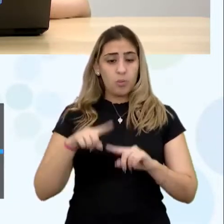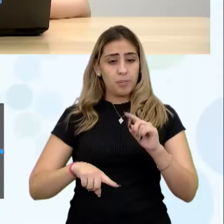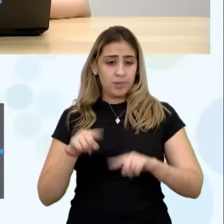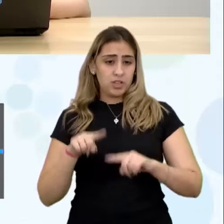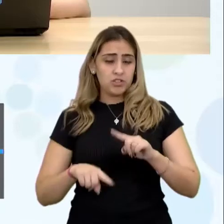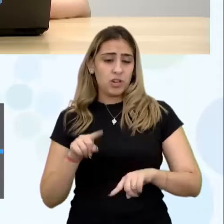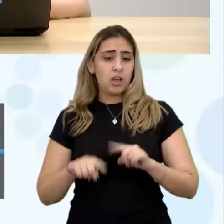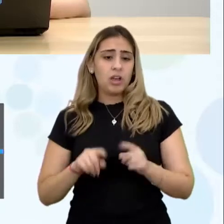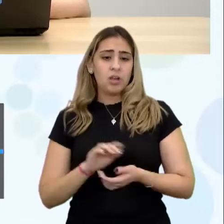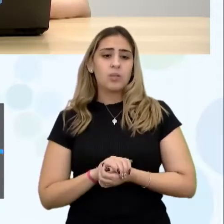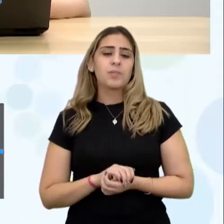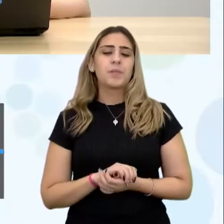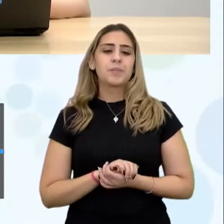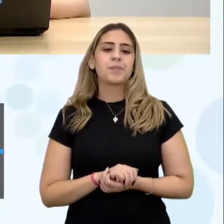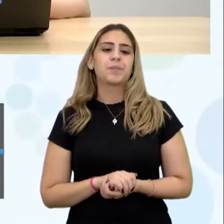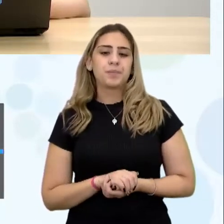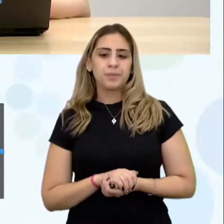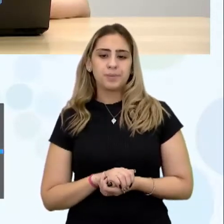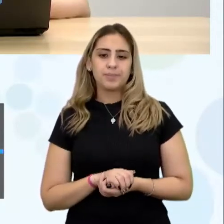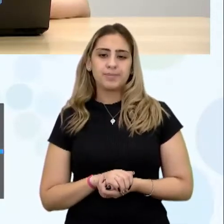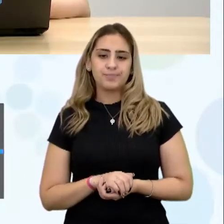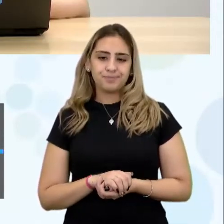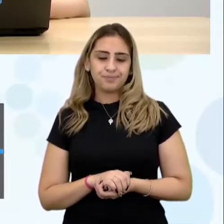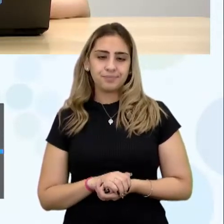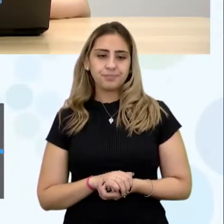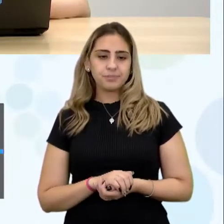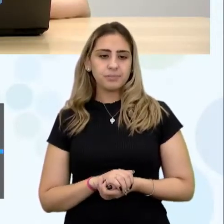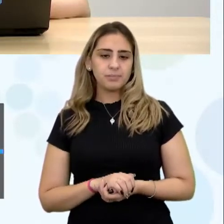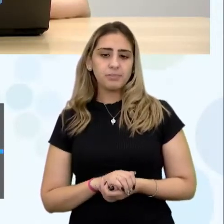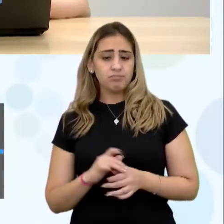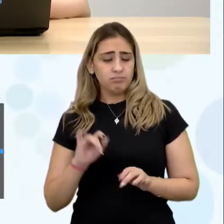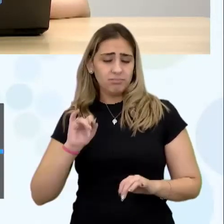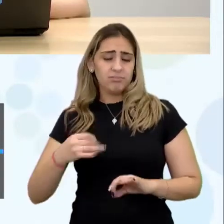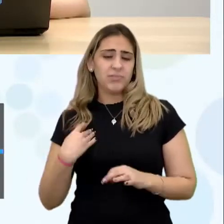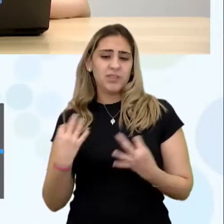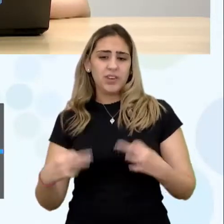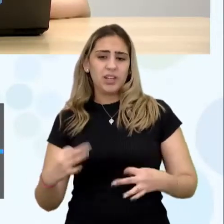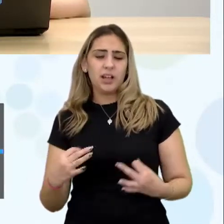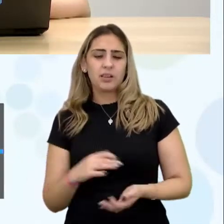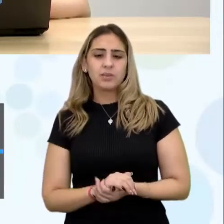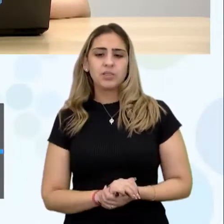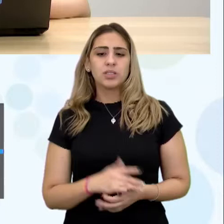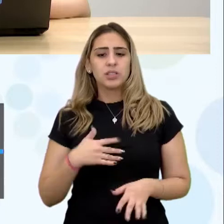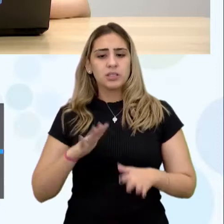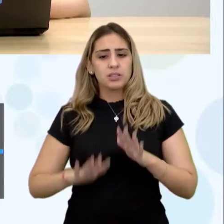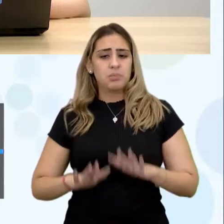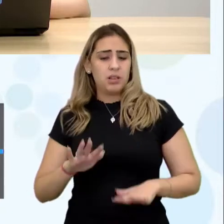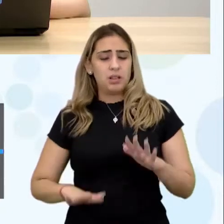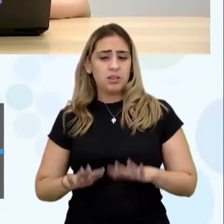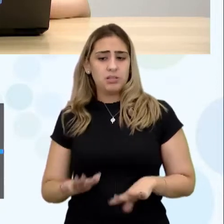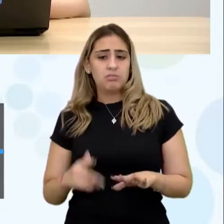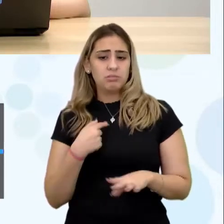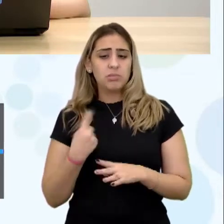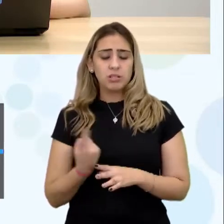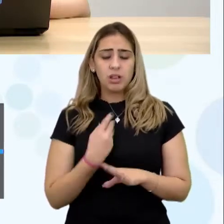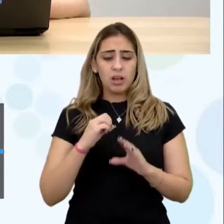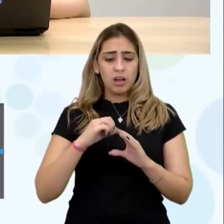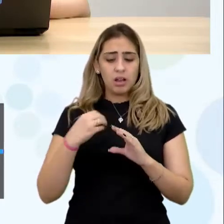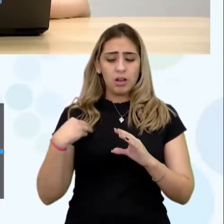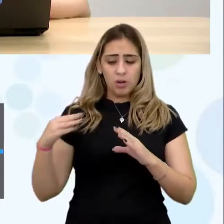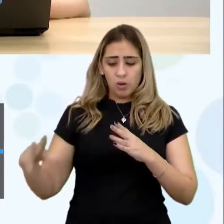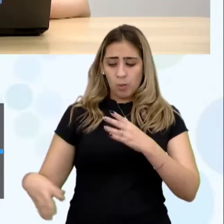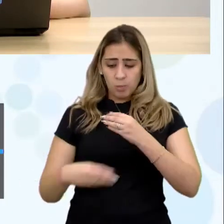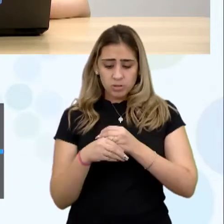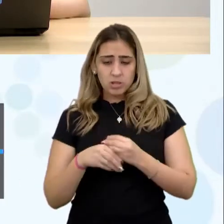que você vai eliminar esse objeto, sai com a cor diferente, né? Sai com outra interpretação, né? Sim, exatamente, né? E dependendo, inclusive, da composição genética,